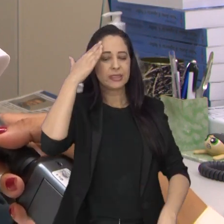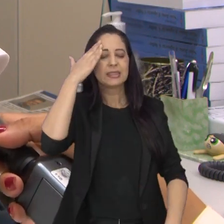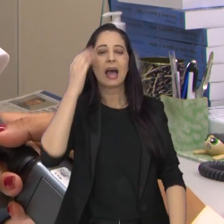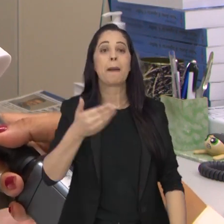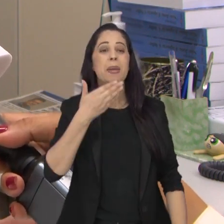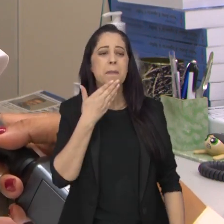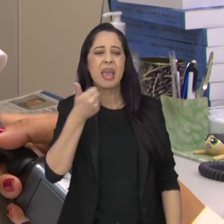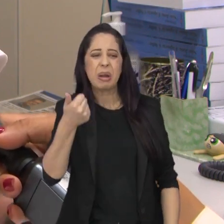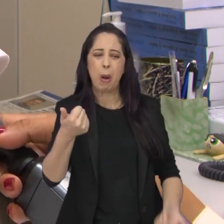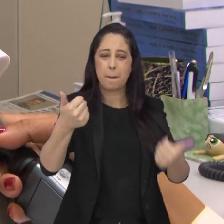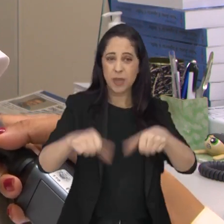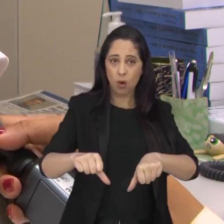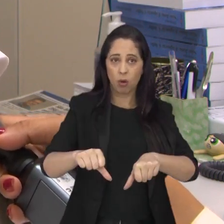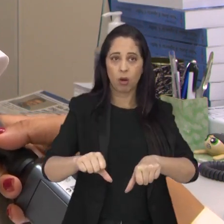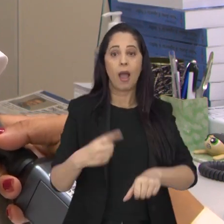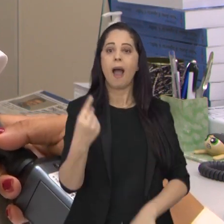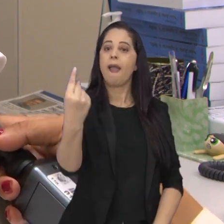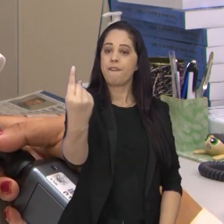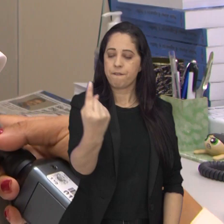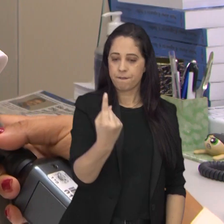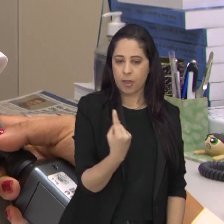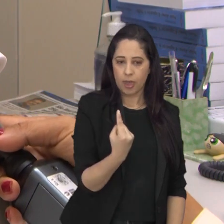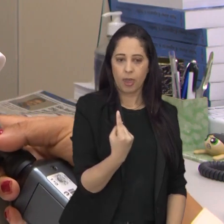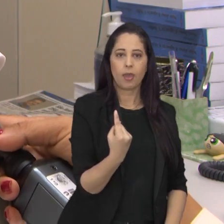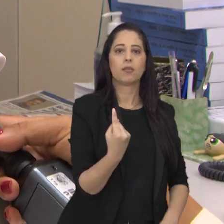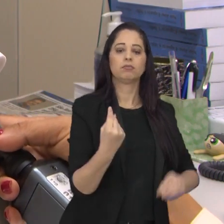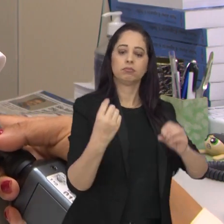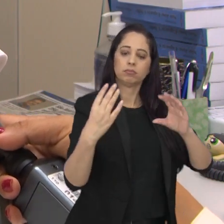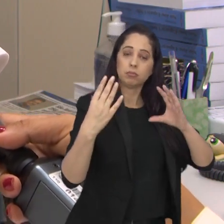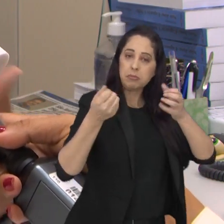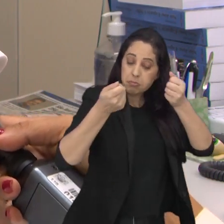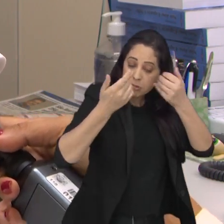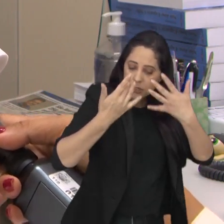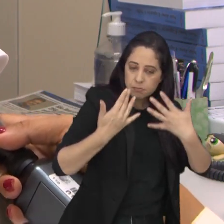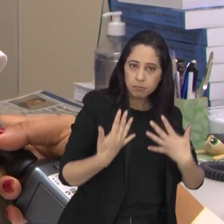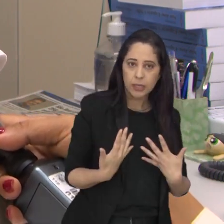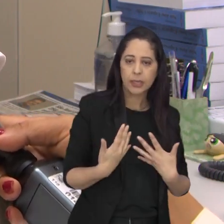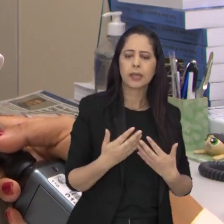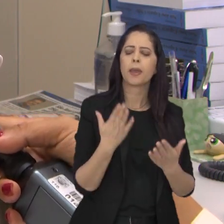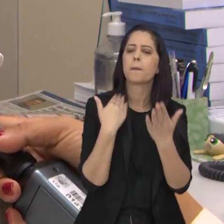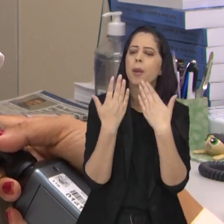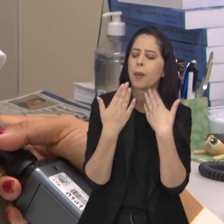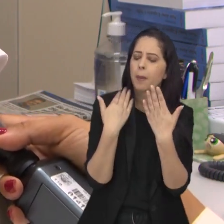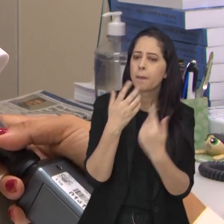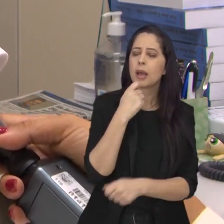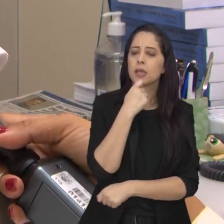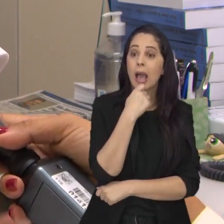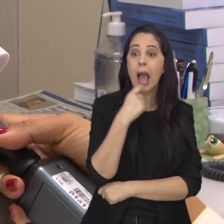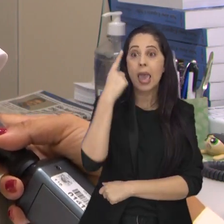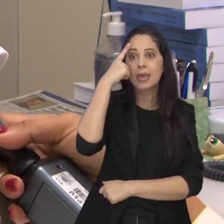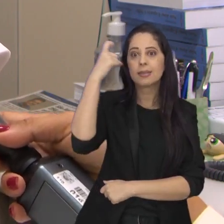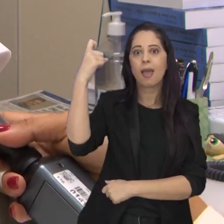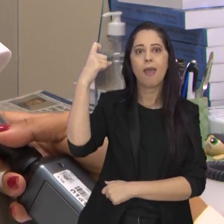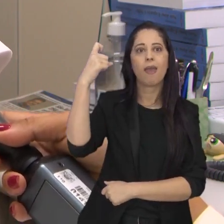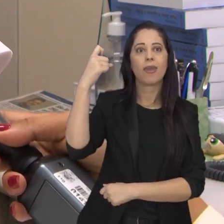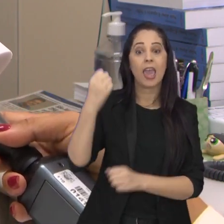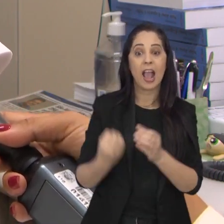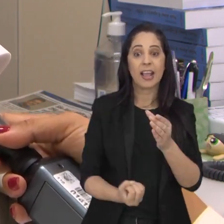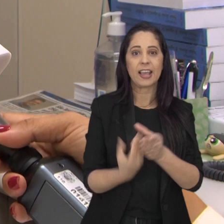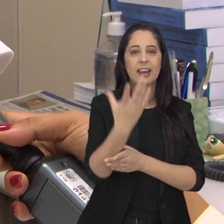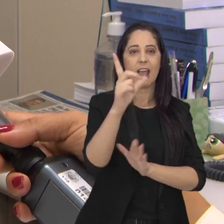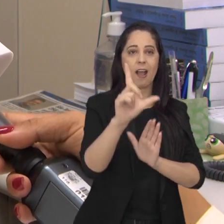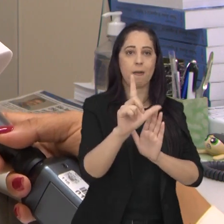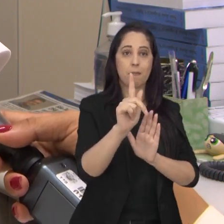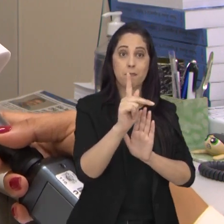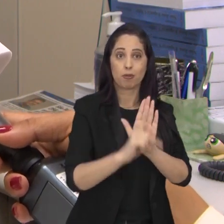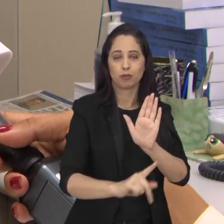está legal. Então ela chega na gente e conversa com a gente. E através desses bate-papos sai ideias e sai vários